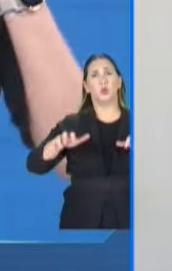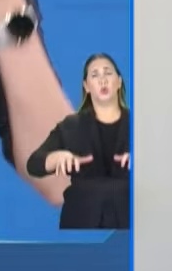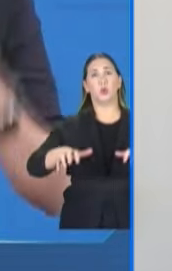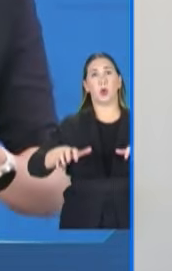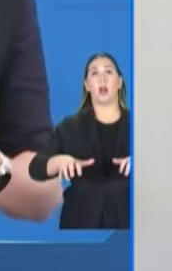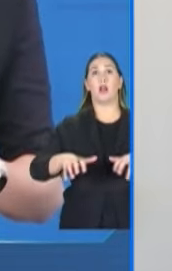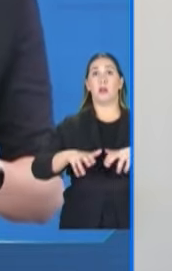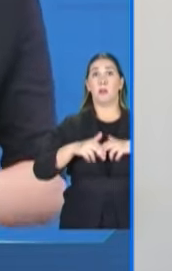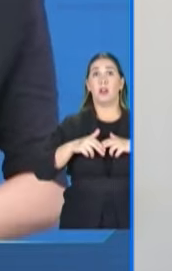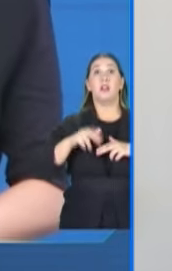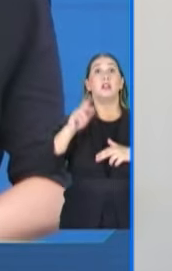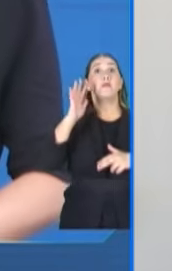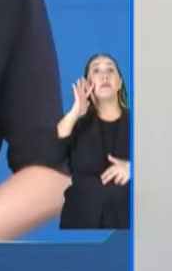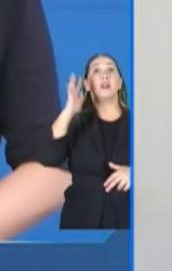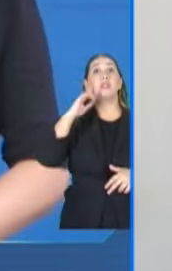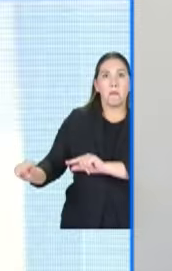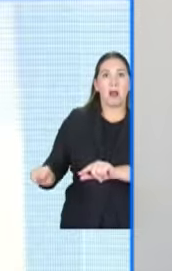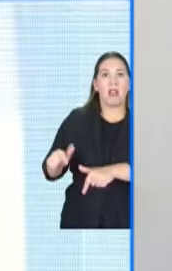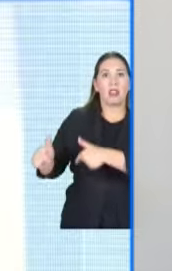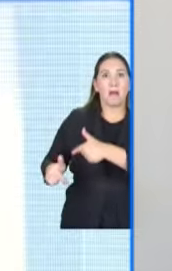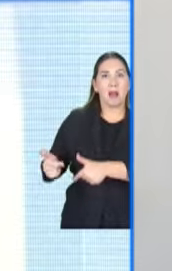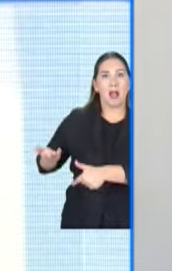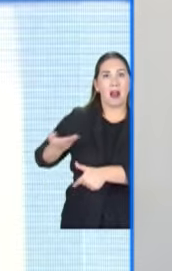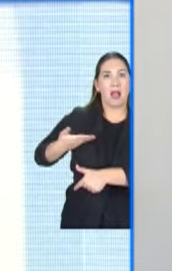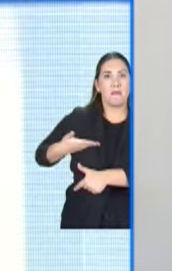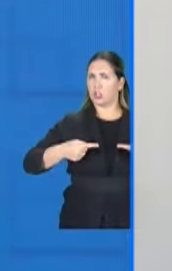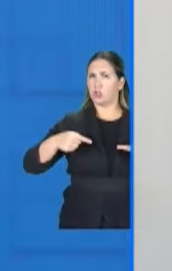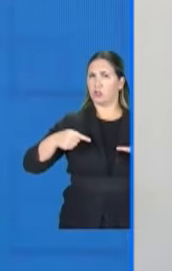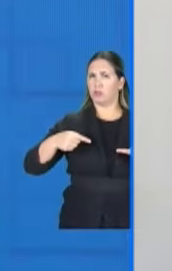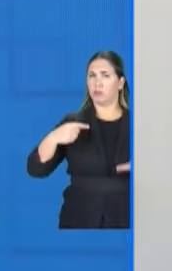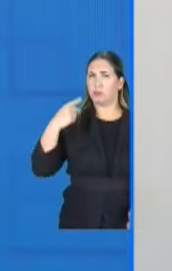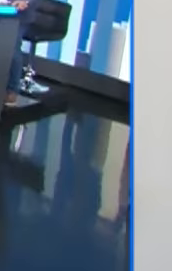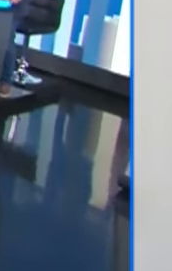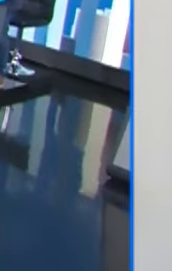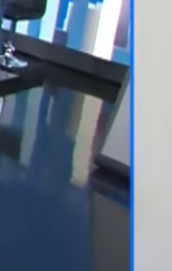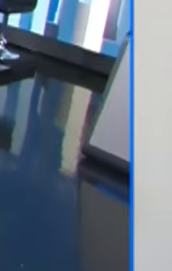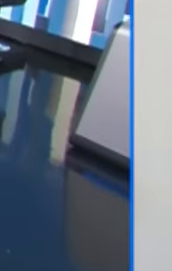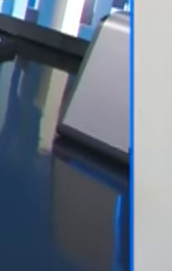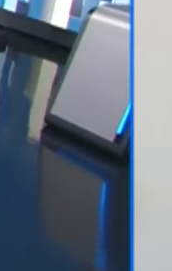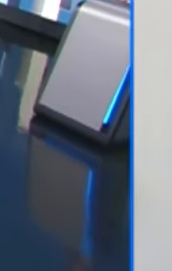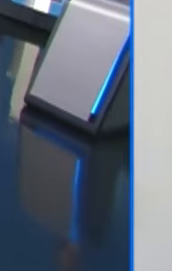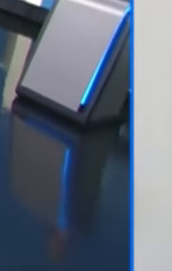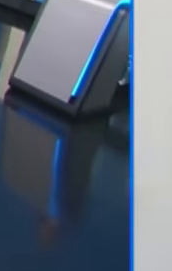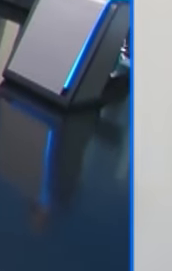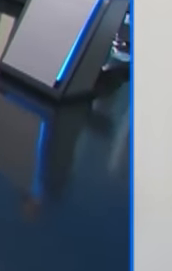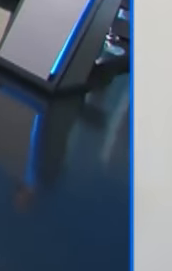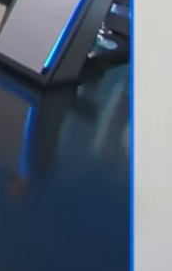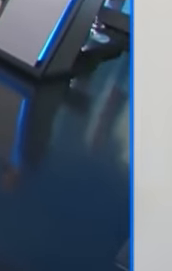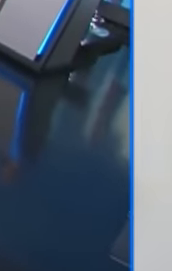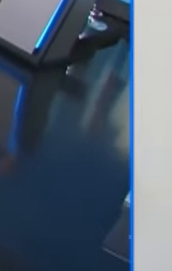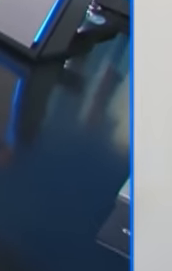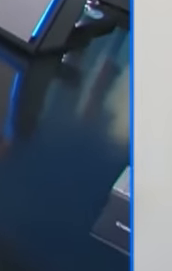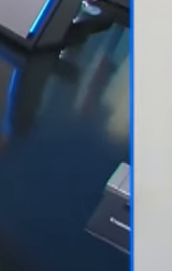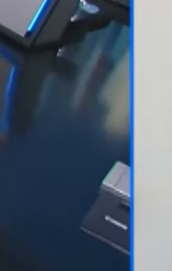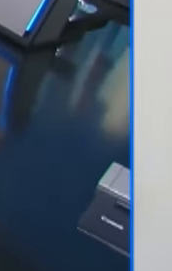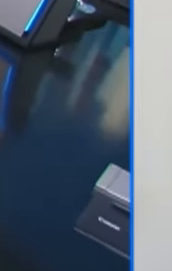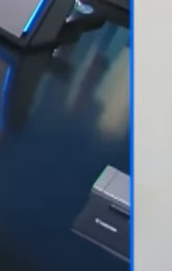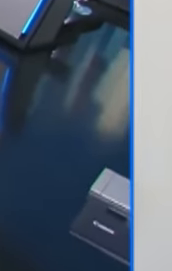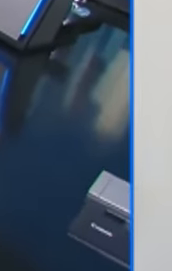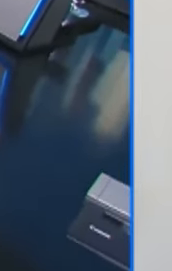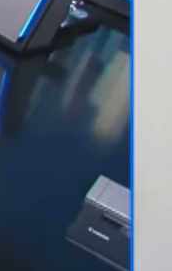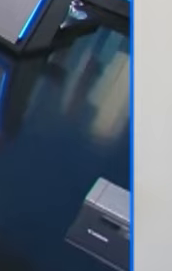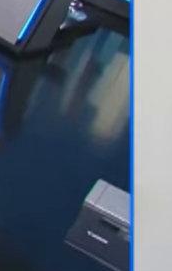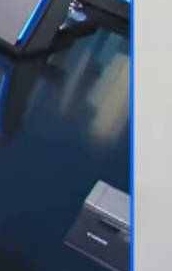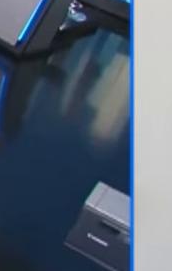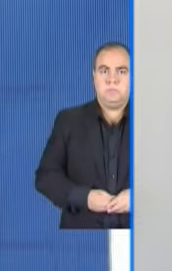os candidatos, mas ela ajuda a entender um pouco. Primeiro, o quanto o eleitor está preparado para dar o seu voto, o que pode